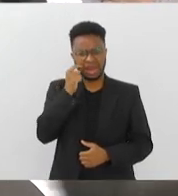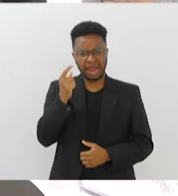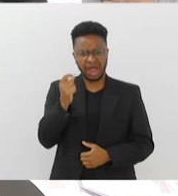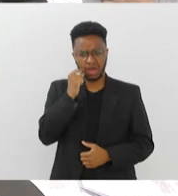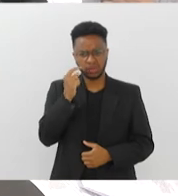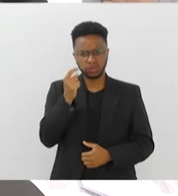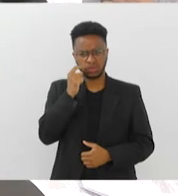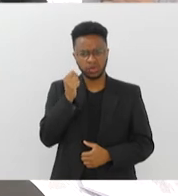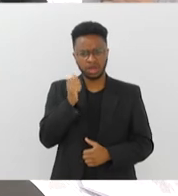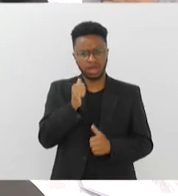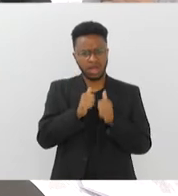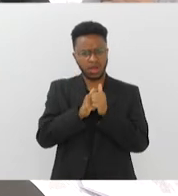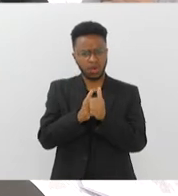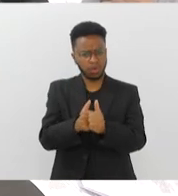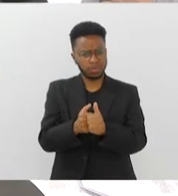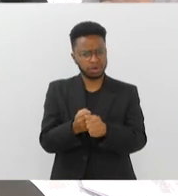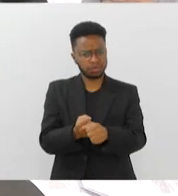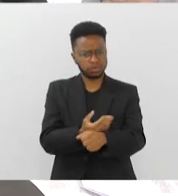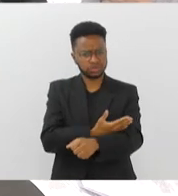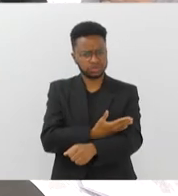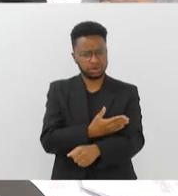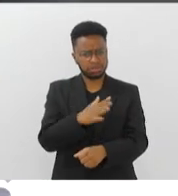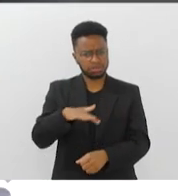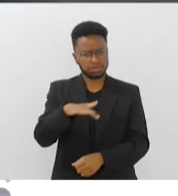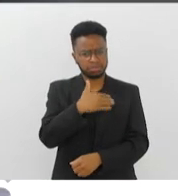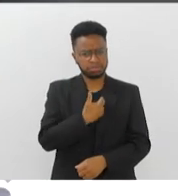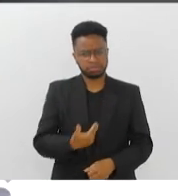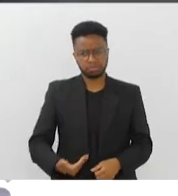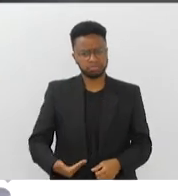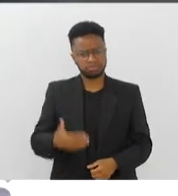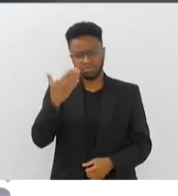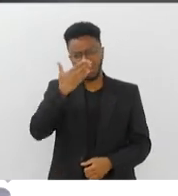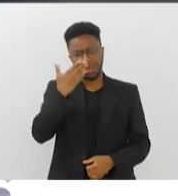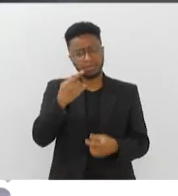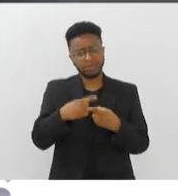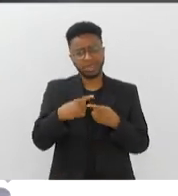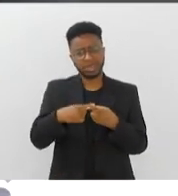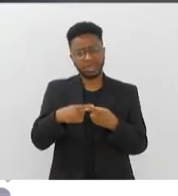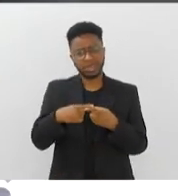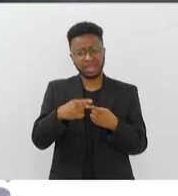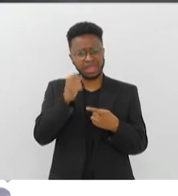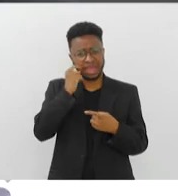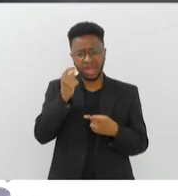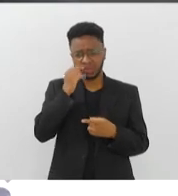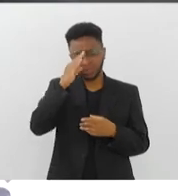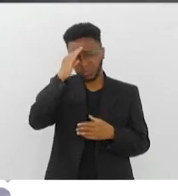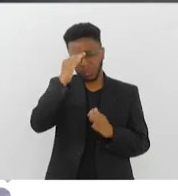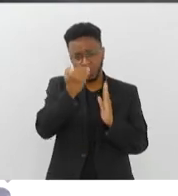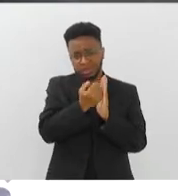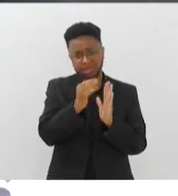Não vi. Suporte emocional em ambiente público. Até porque o gato não obedece, não guia, né?